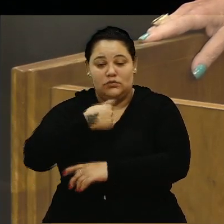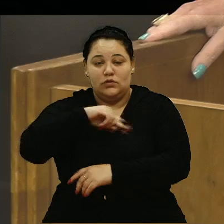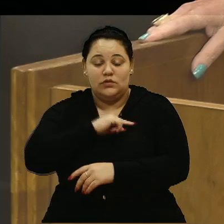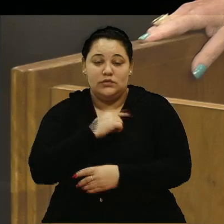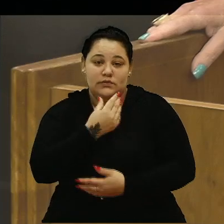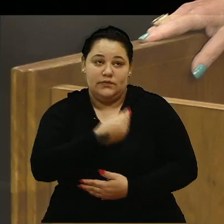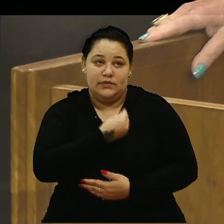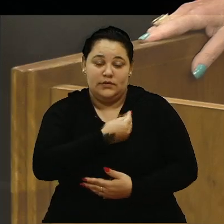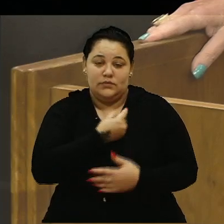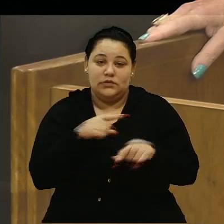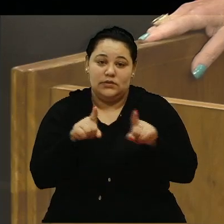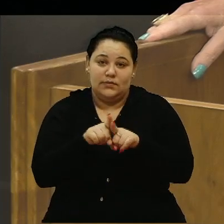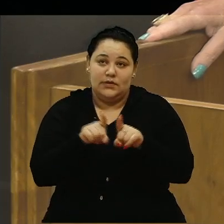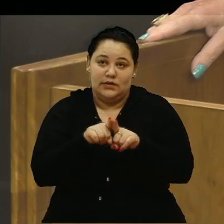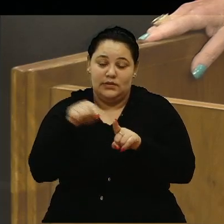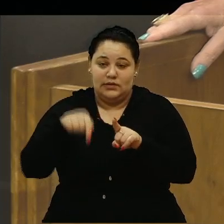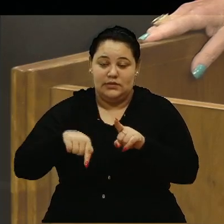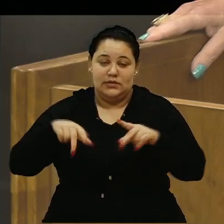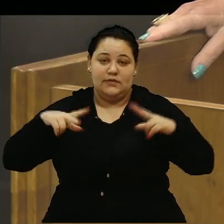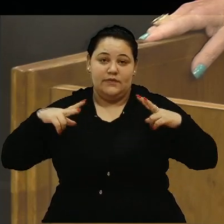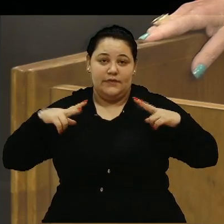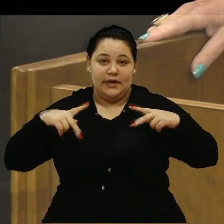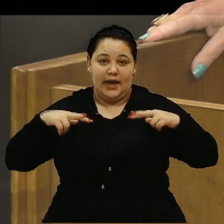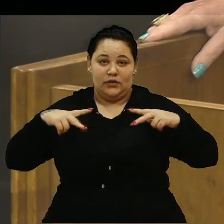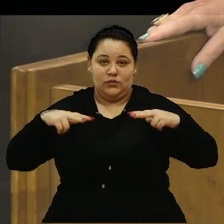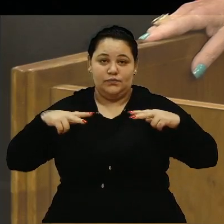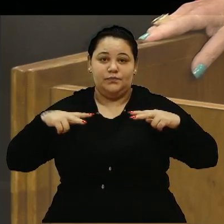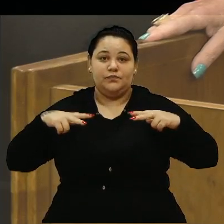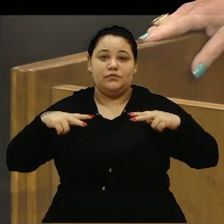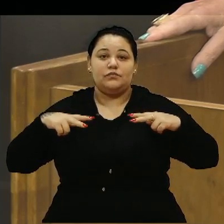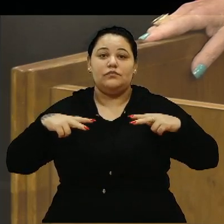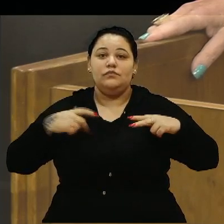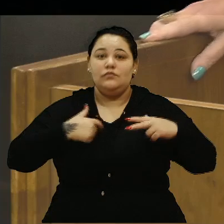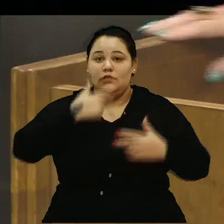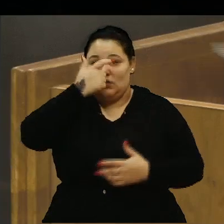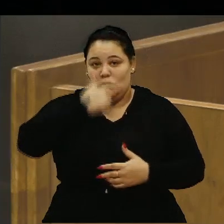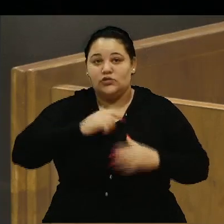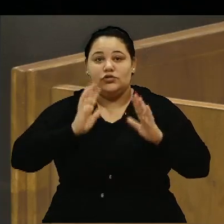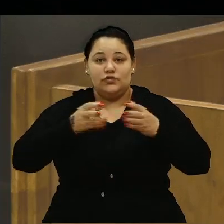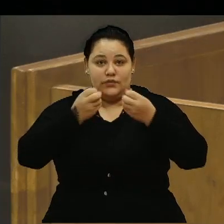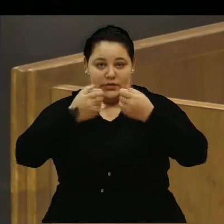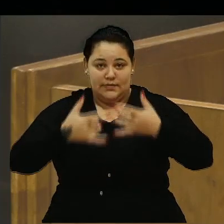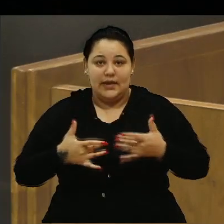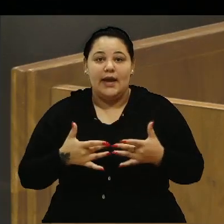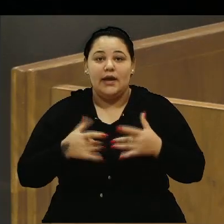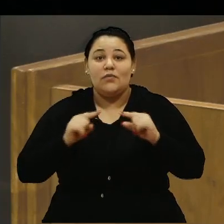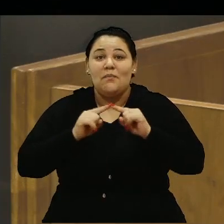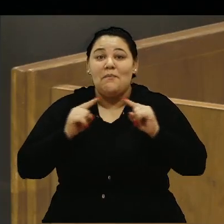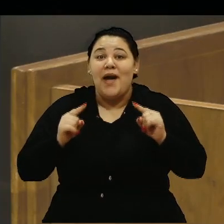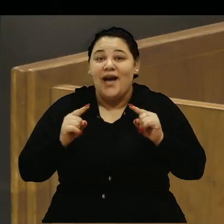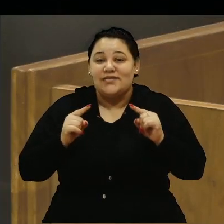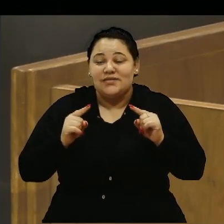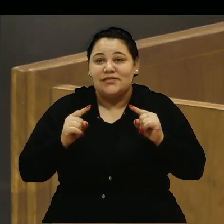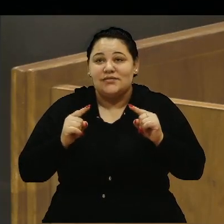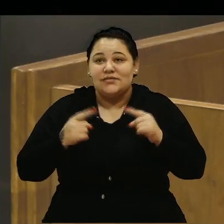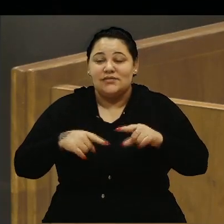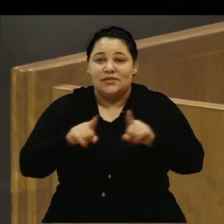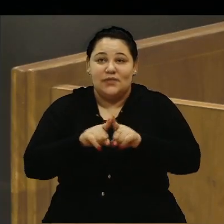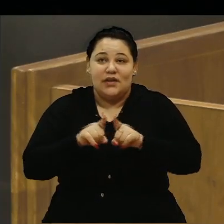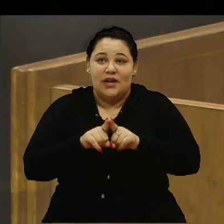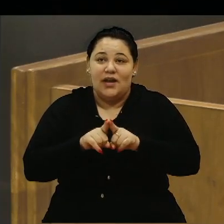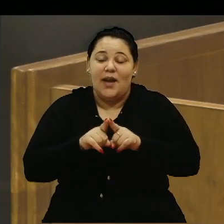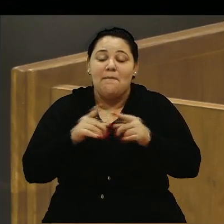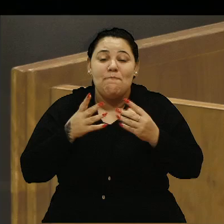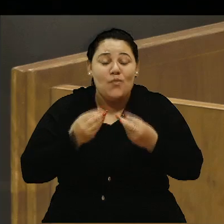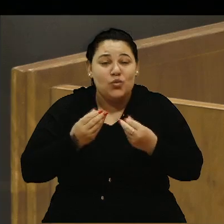vivemos neste feriado, né? Acho que já foi comentado, mas é muito,